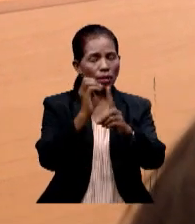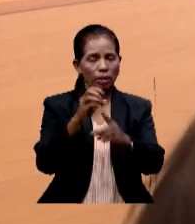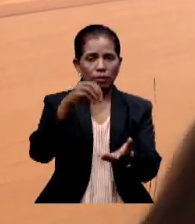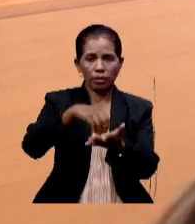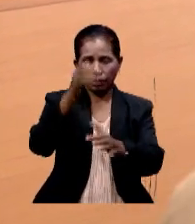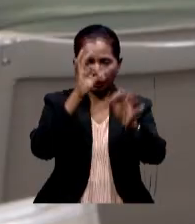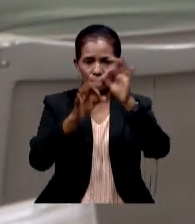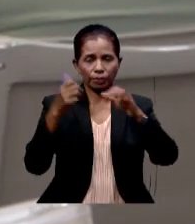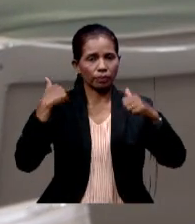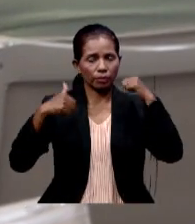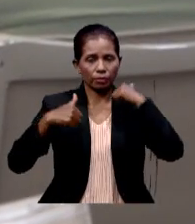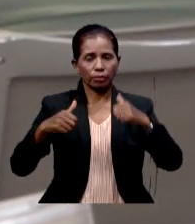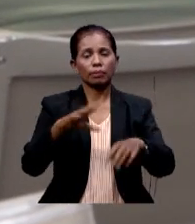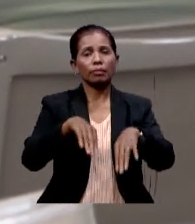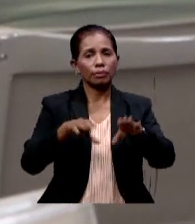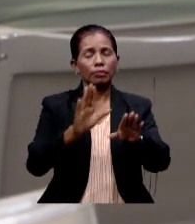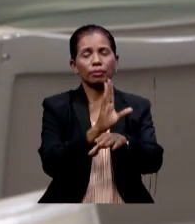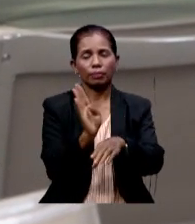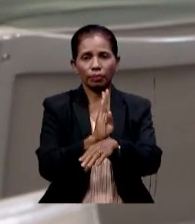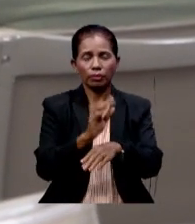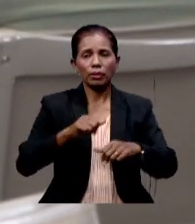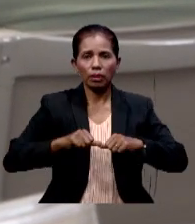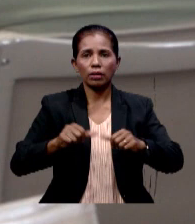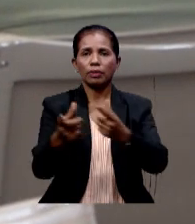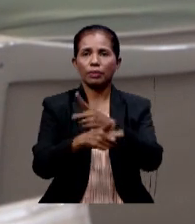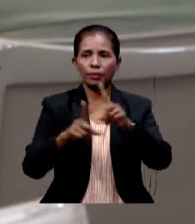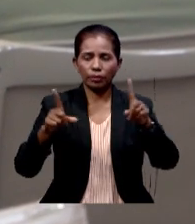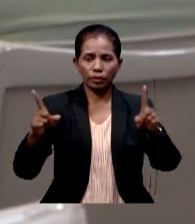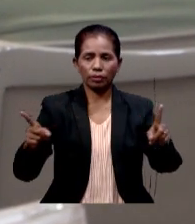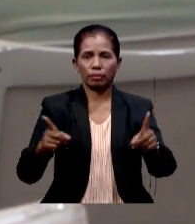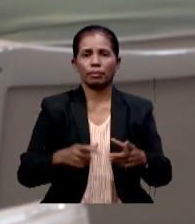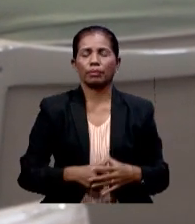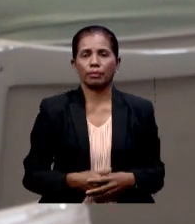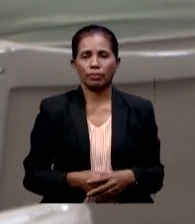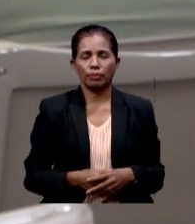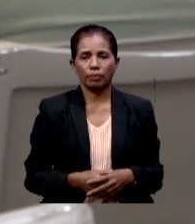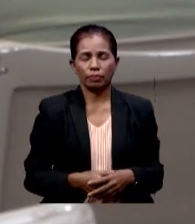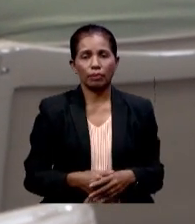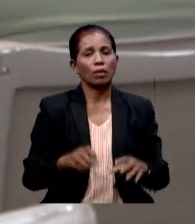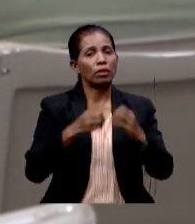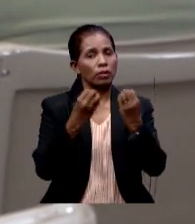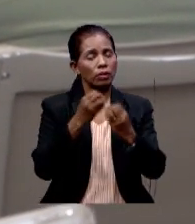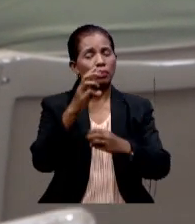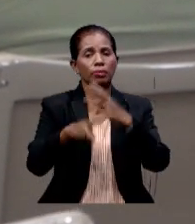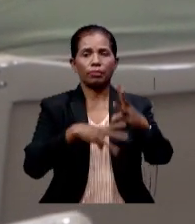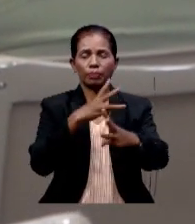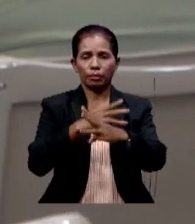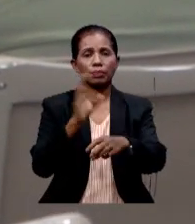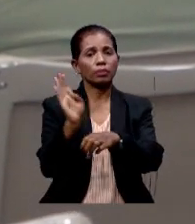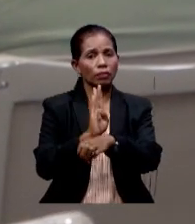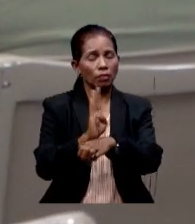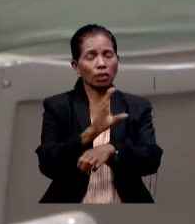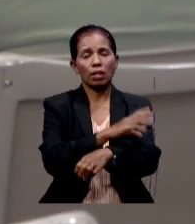garante atividade komersial hotu atu lau ho livre non ia previsão hotu. Organizasaun Mundial Komérsiu hanesan